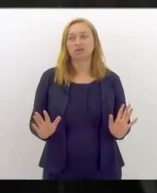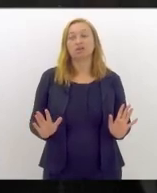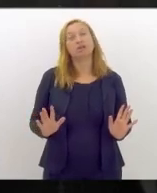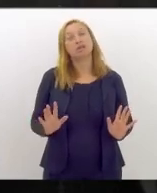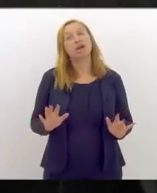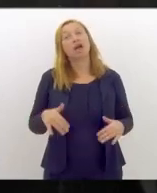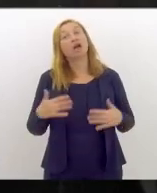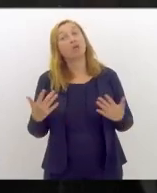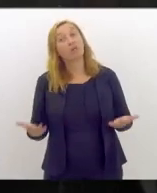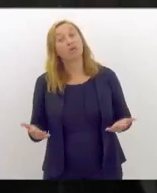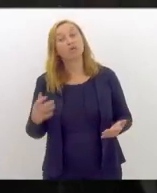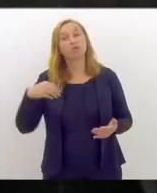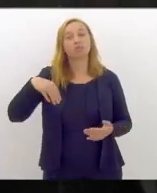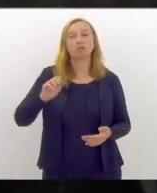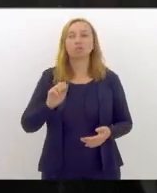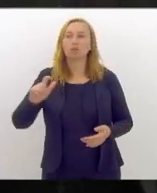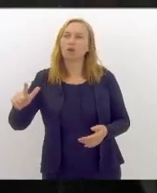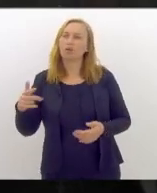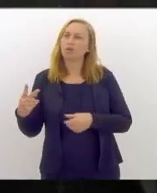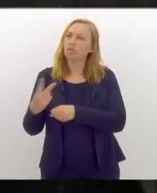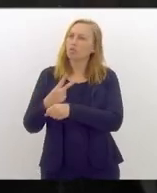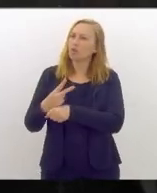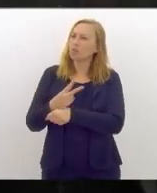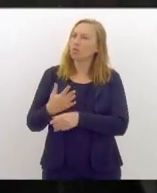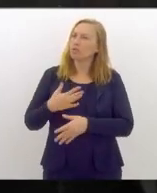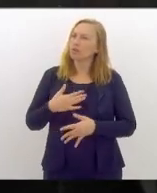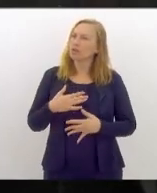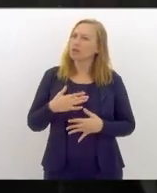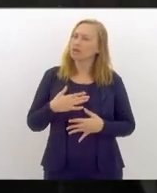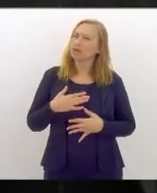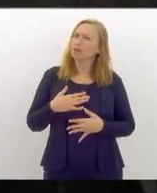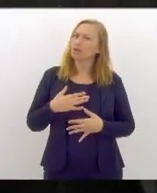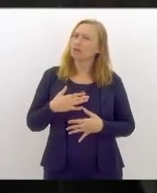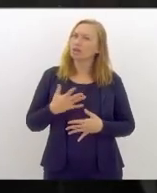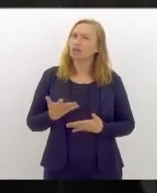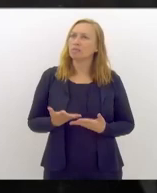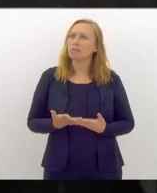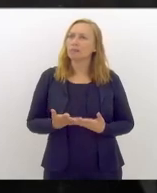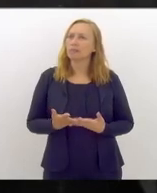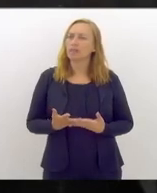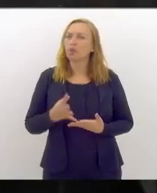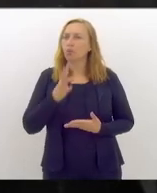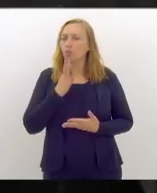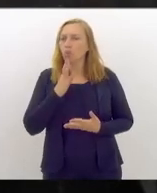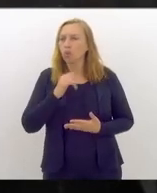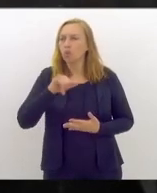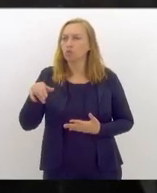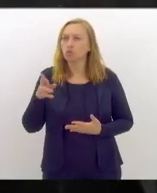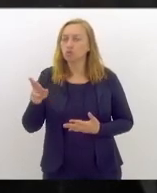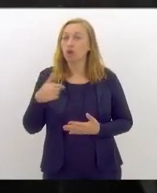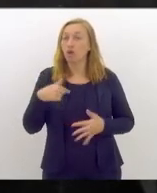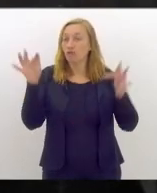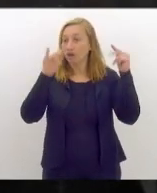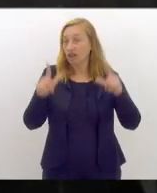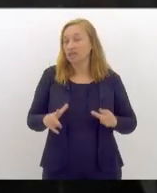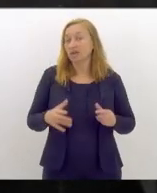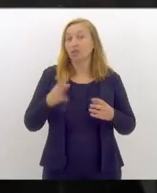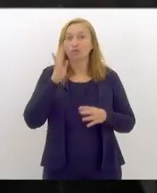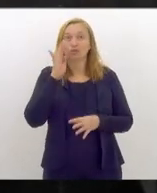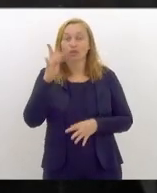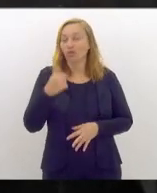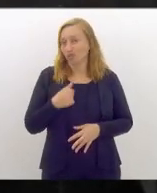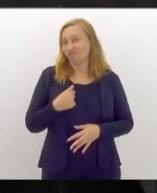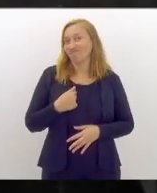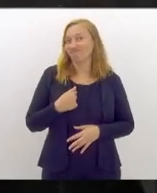aí quando o Manoel me procurou para a gente conhecer o Júnior eu fiquei muito feliz porque era um sonho que eu tinha